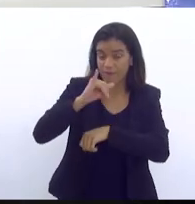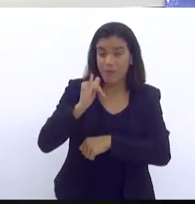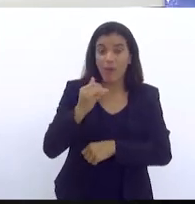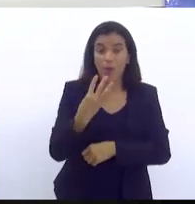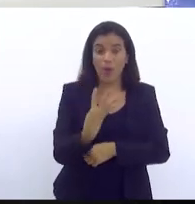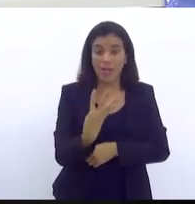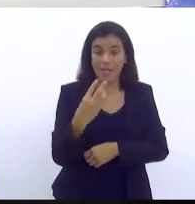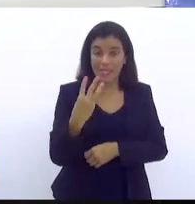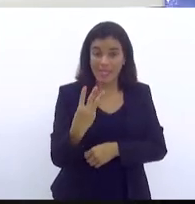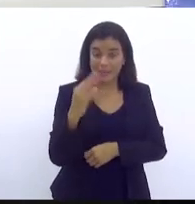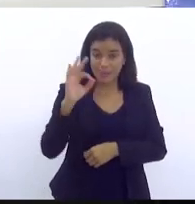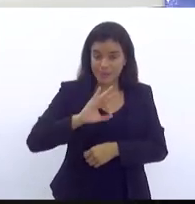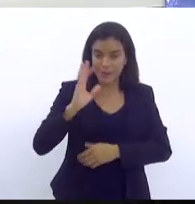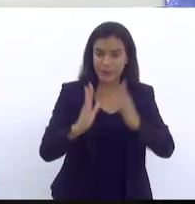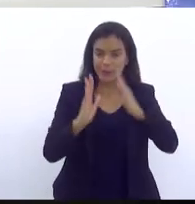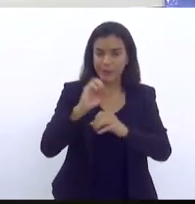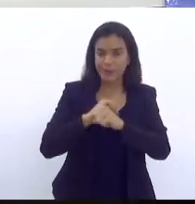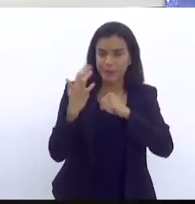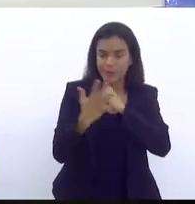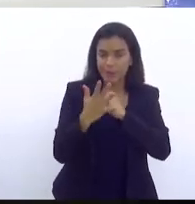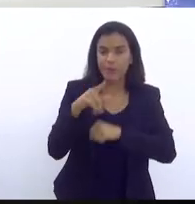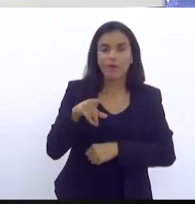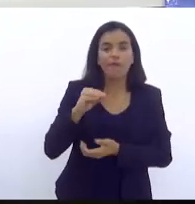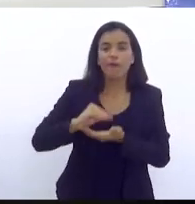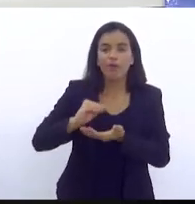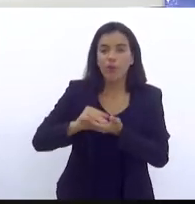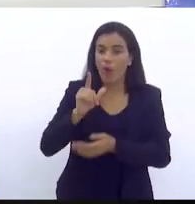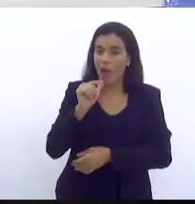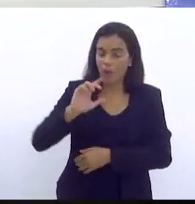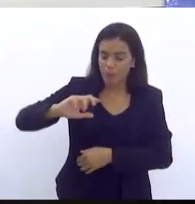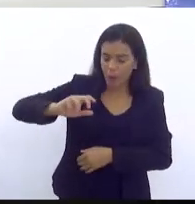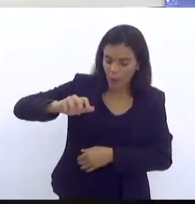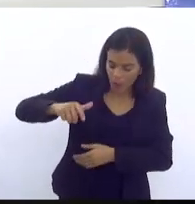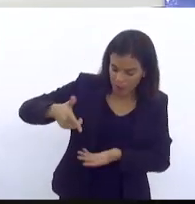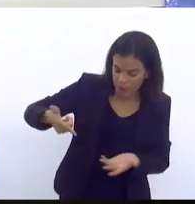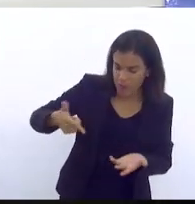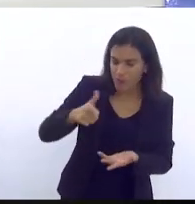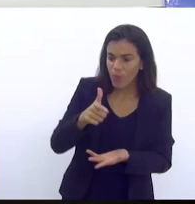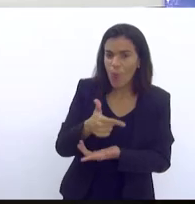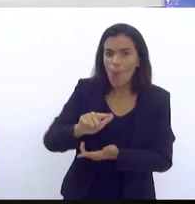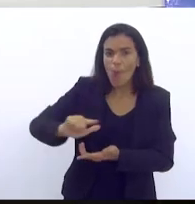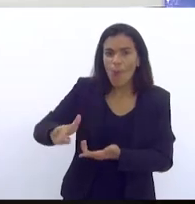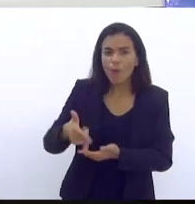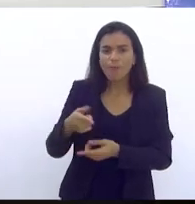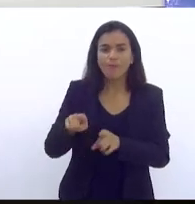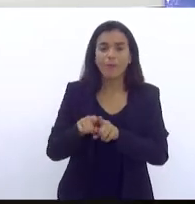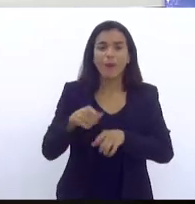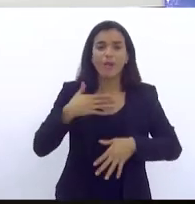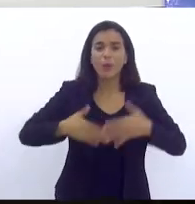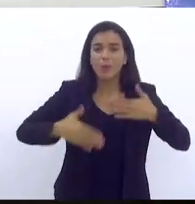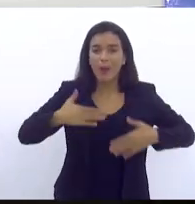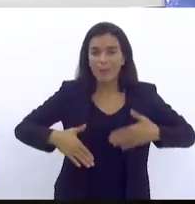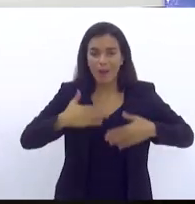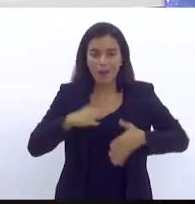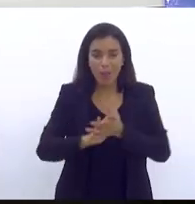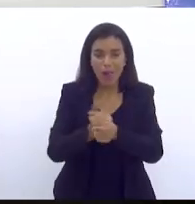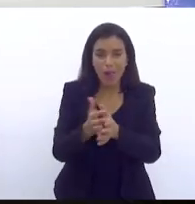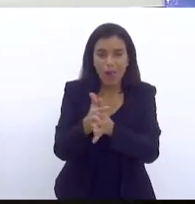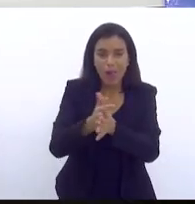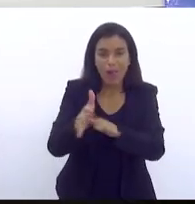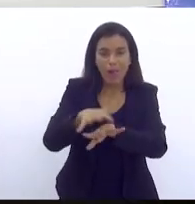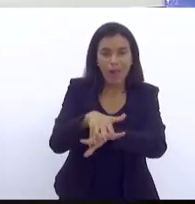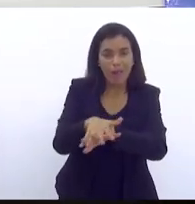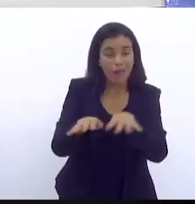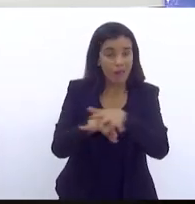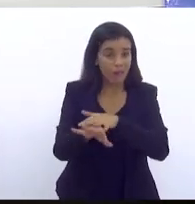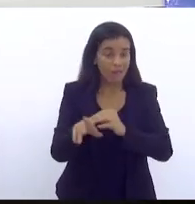43% dos entrevistados faltaram água necessária Em algum momento para manter a higiene paraa prevenção da covid